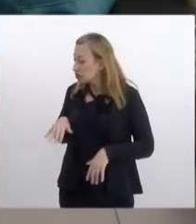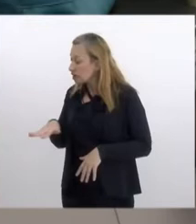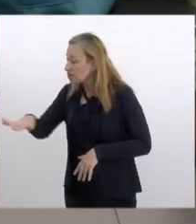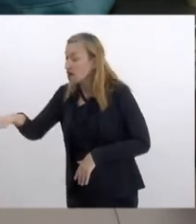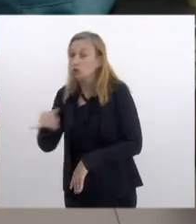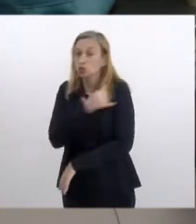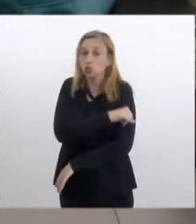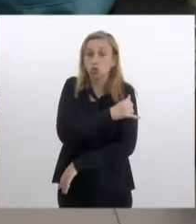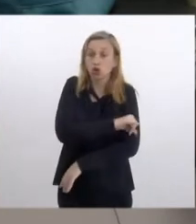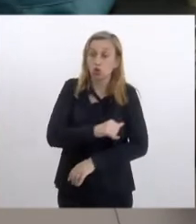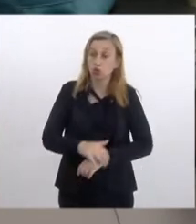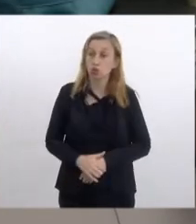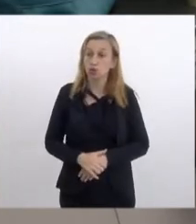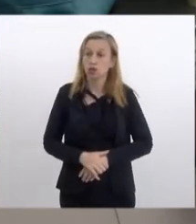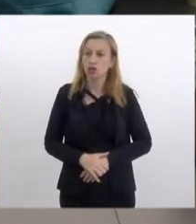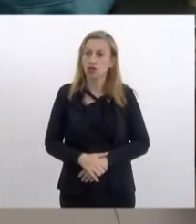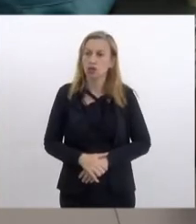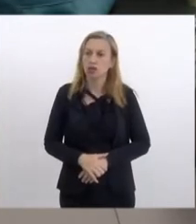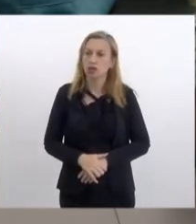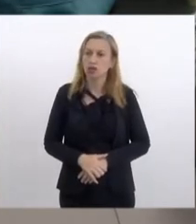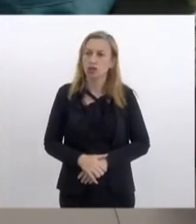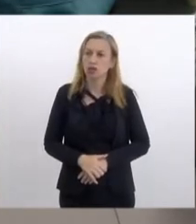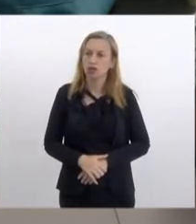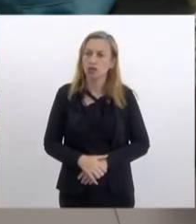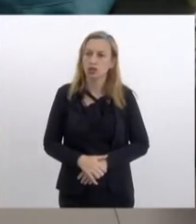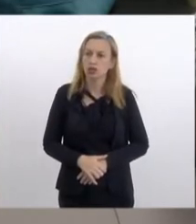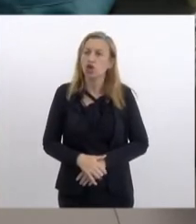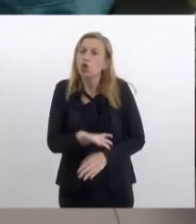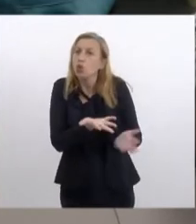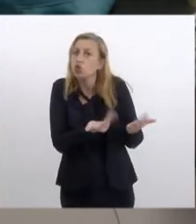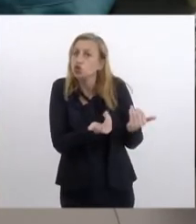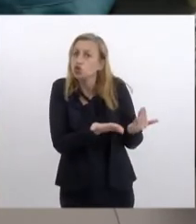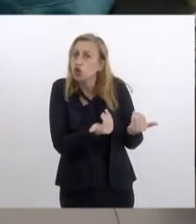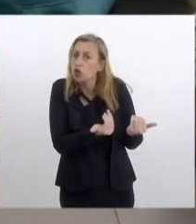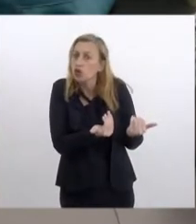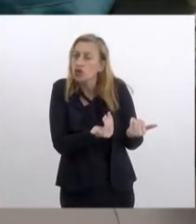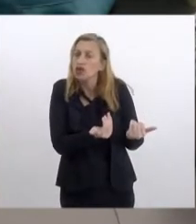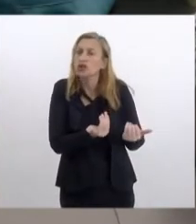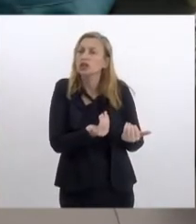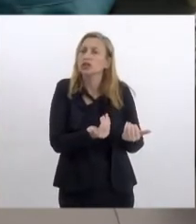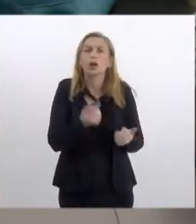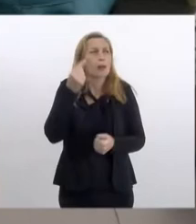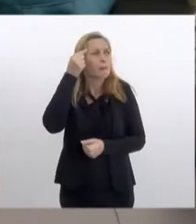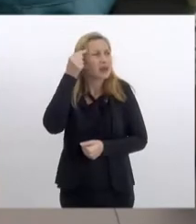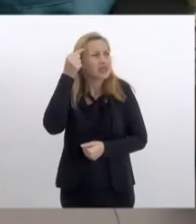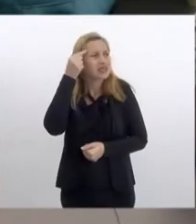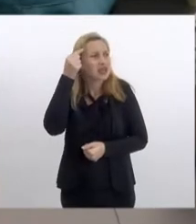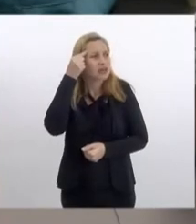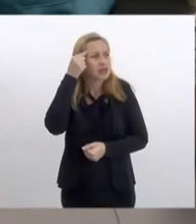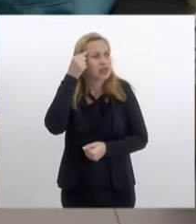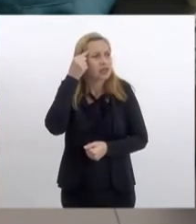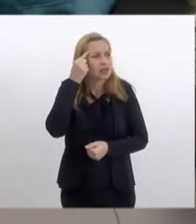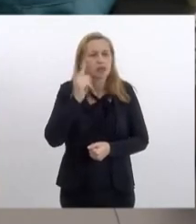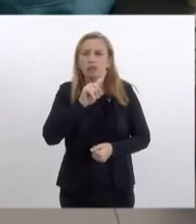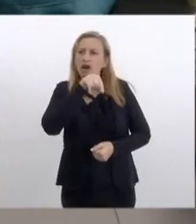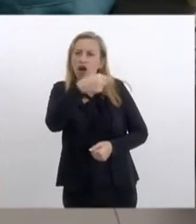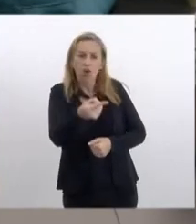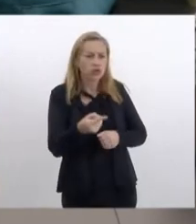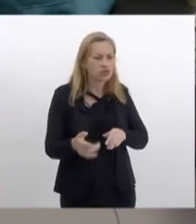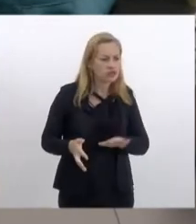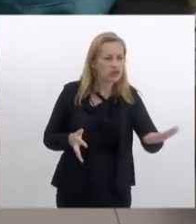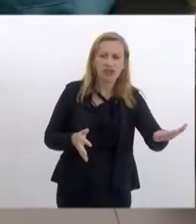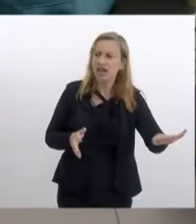Rio e os jovens, o pensamento de uma para uma outra comunidade é